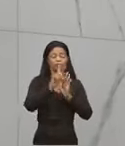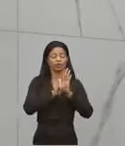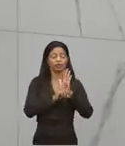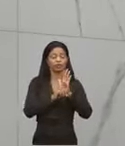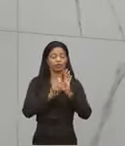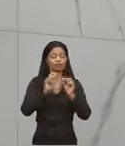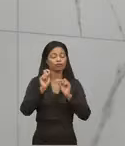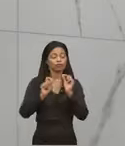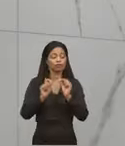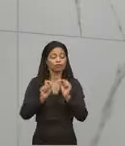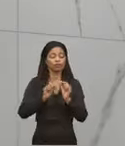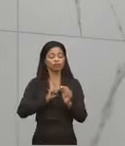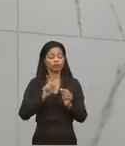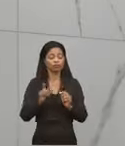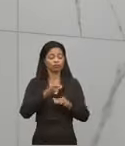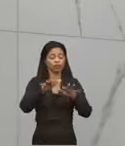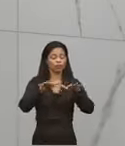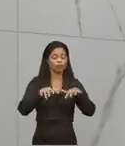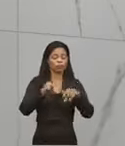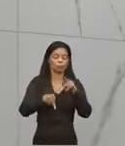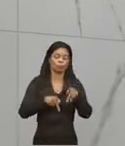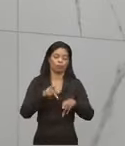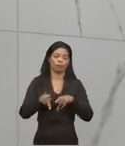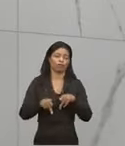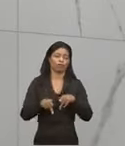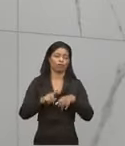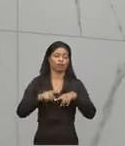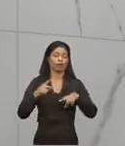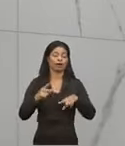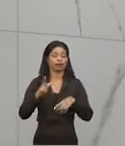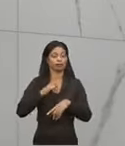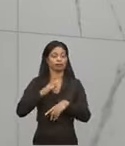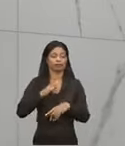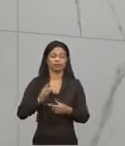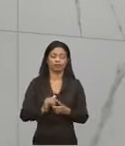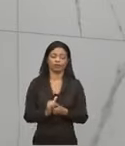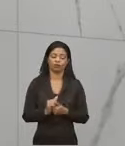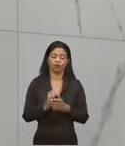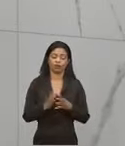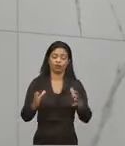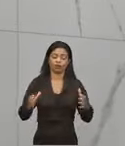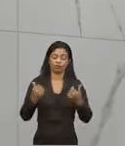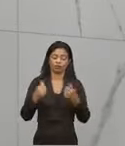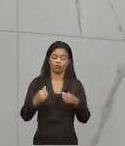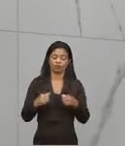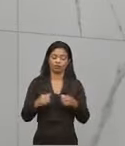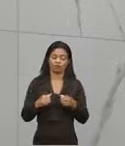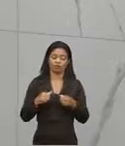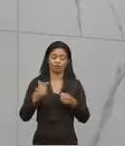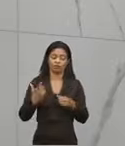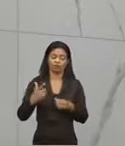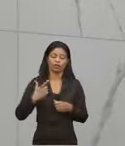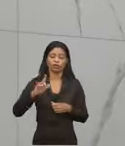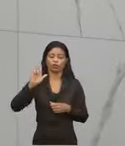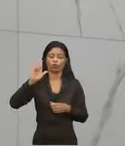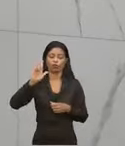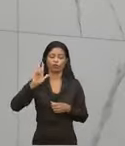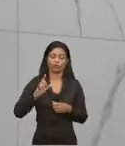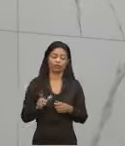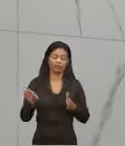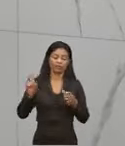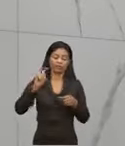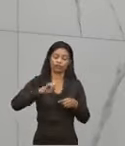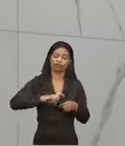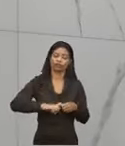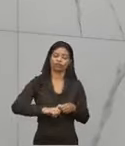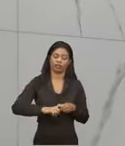Mas, existe uma demanda gigante que não consegue atender com que todos os produtos e serviços cheguem a cada um de vocês.